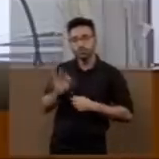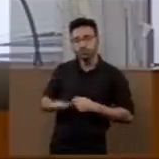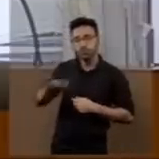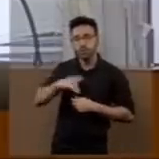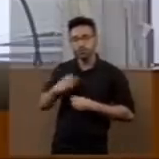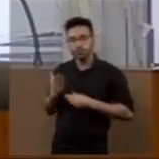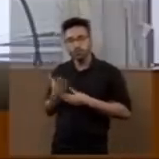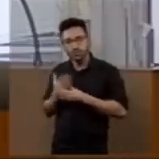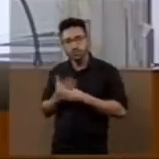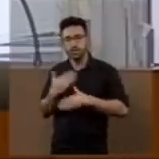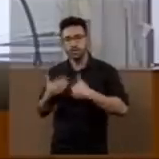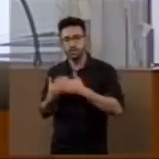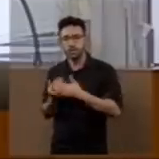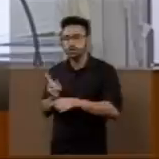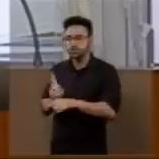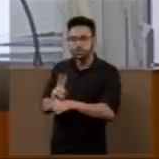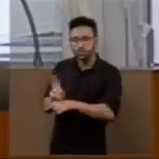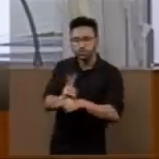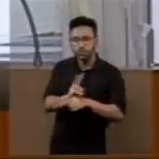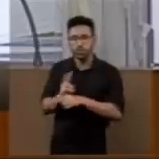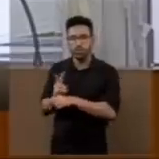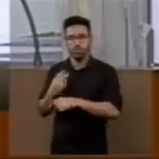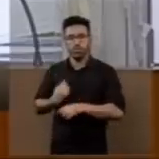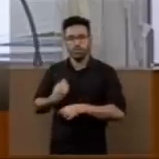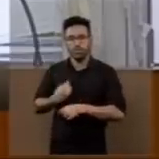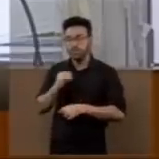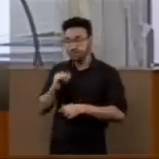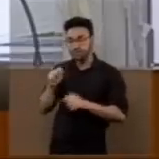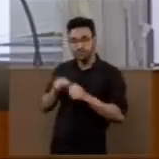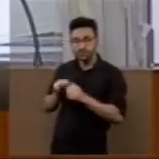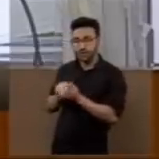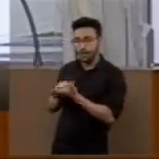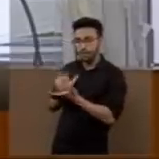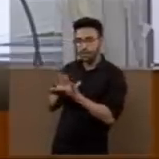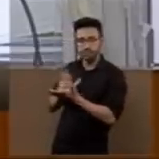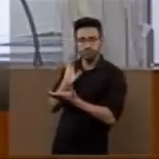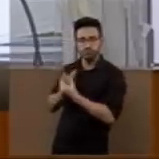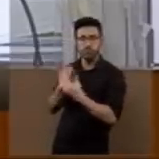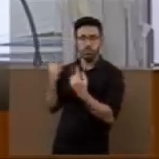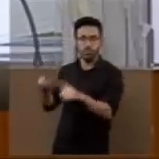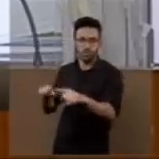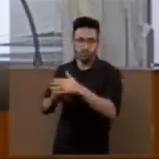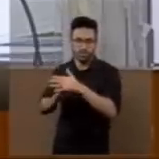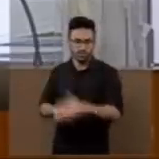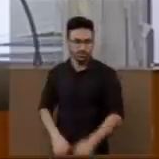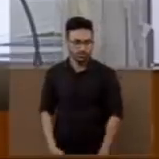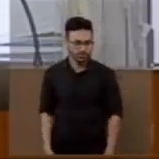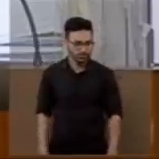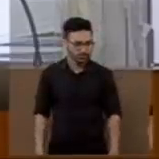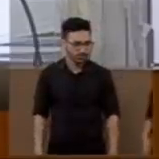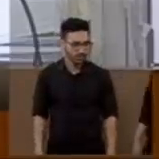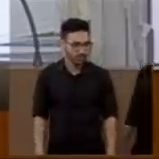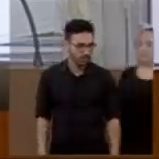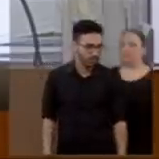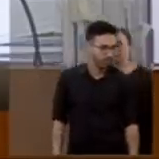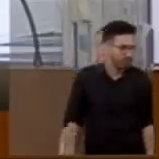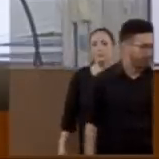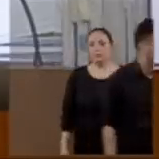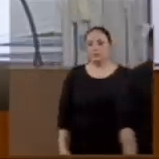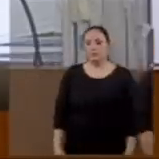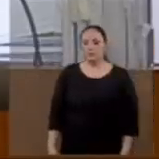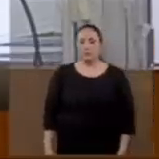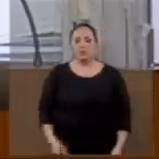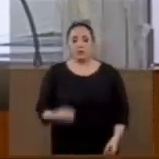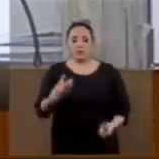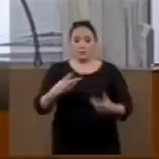processo legal de controle do ato de aplicação da penalidade. 3. Manutenção proporcional e razoável do devido processo legal